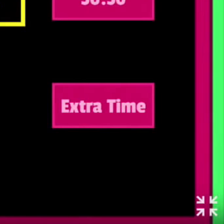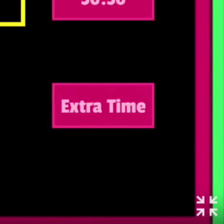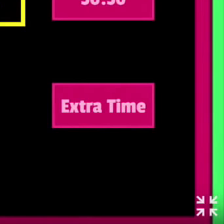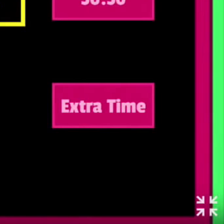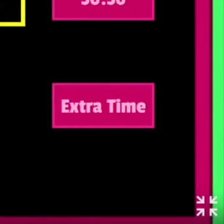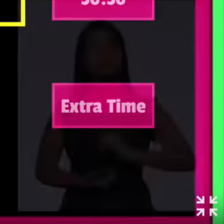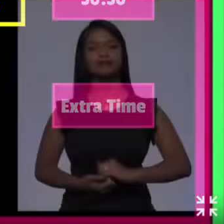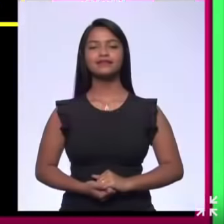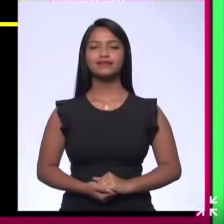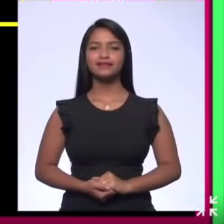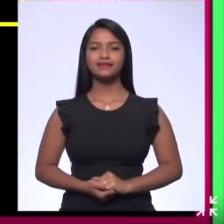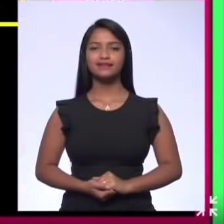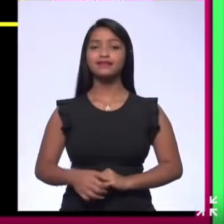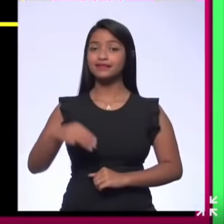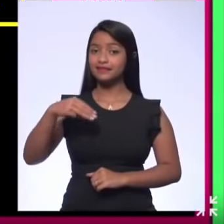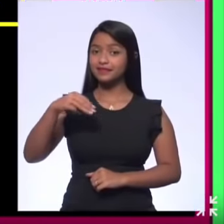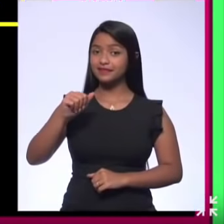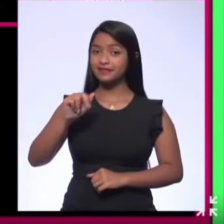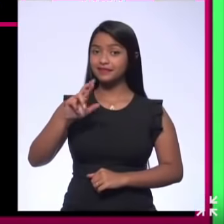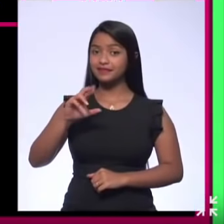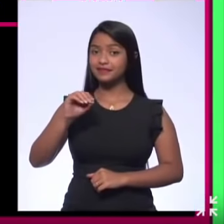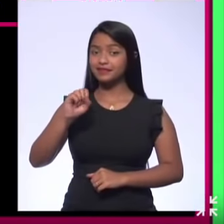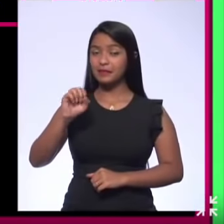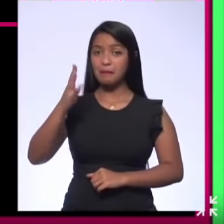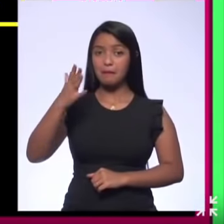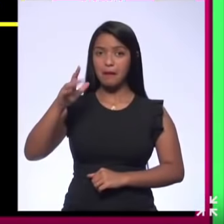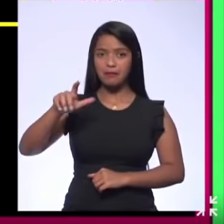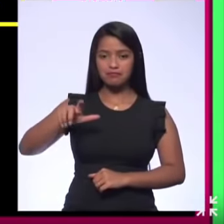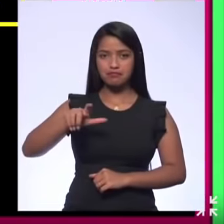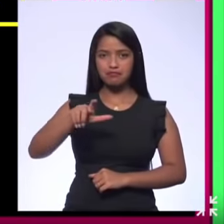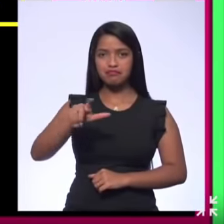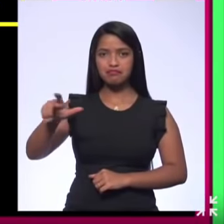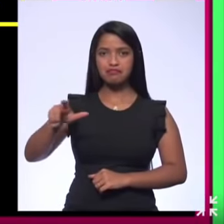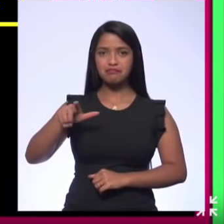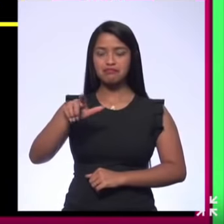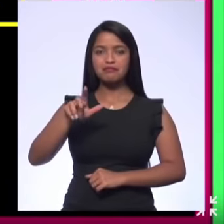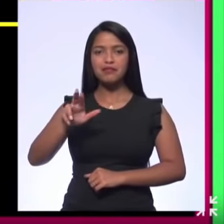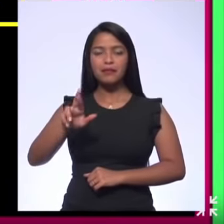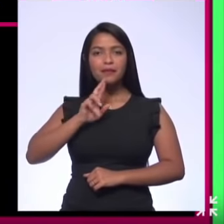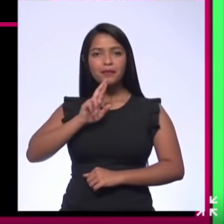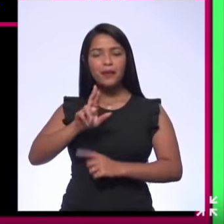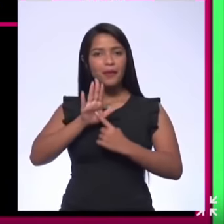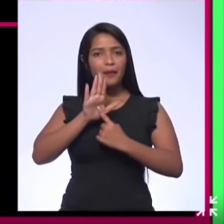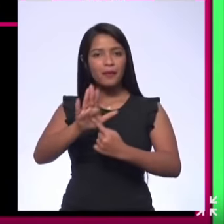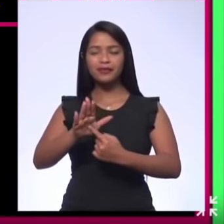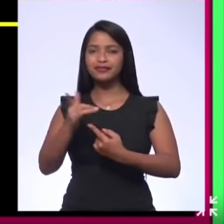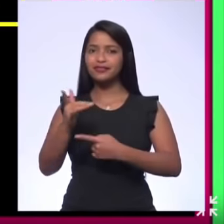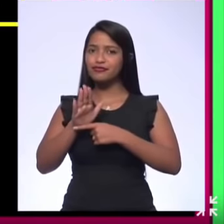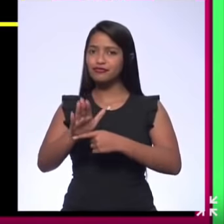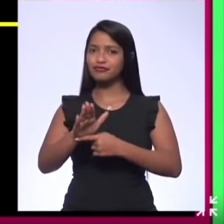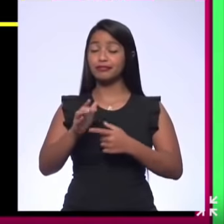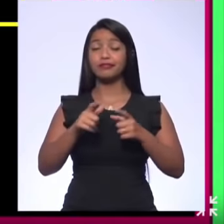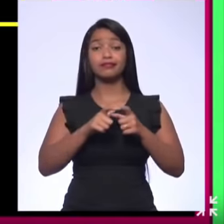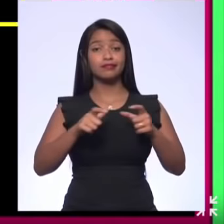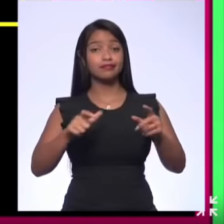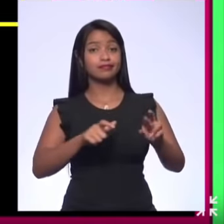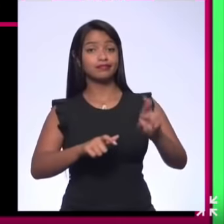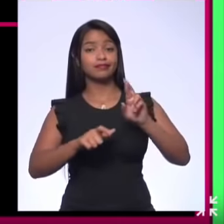O Marcos está pondo a mãozinha em cima da resposta, hein, Marcos? Você está ajudando, hein, Marcos? A maioria tá indo no C, Antônia. Você